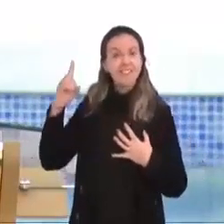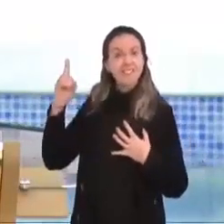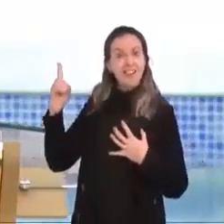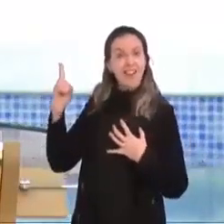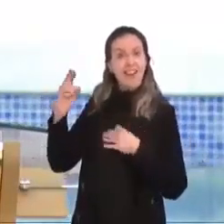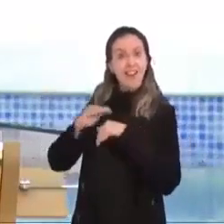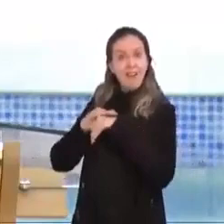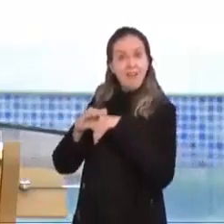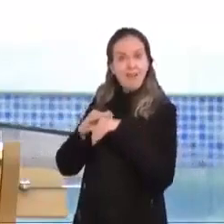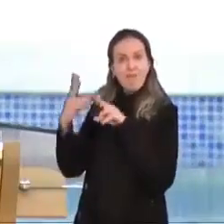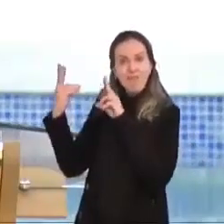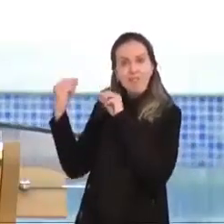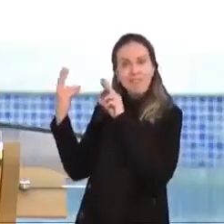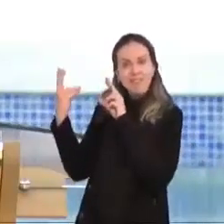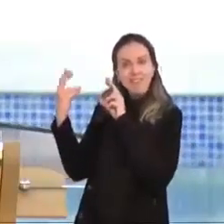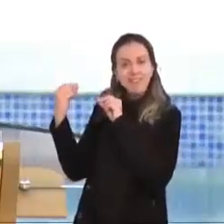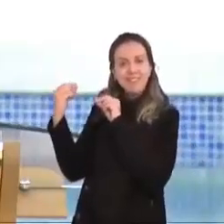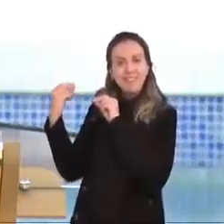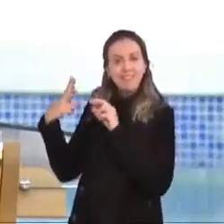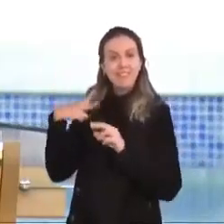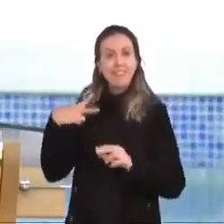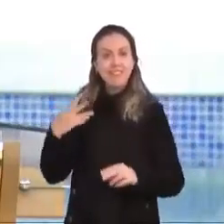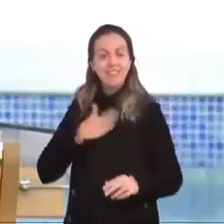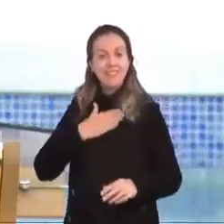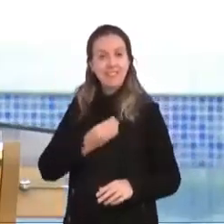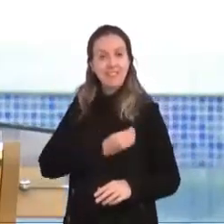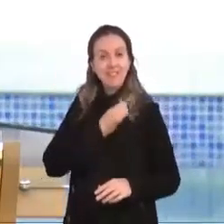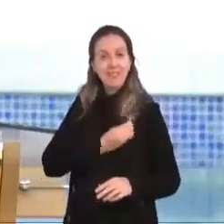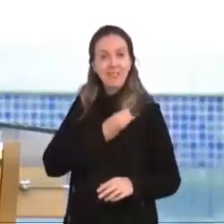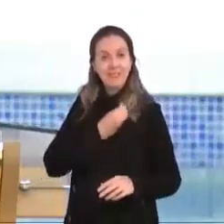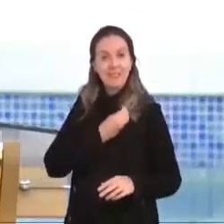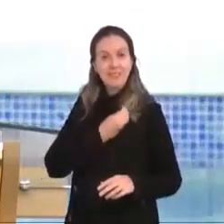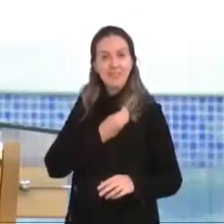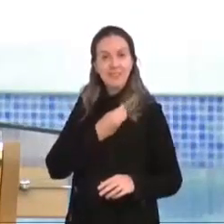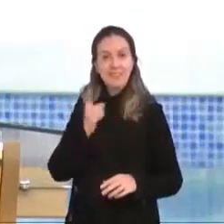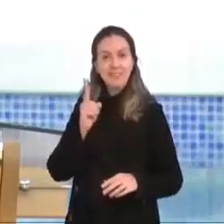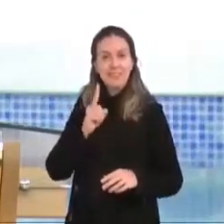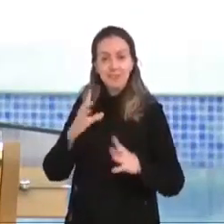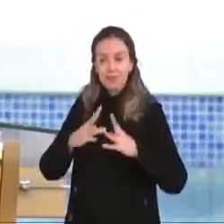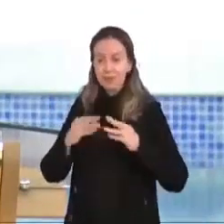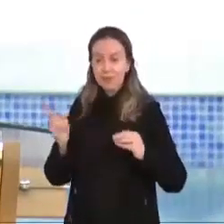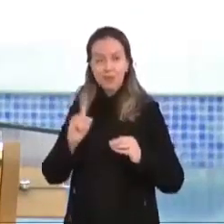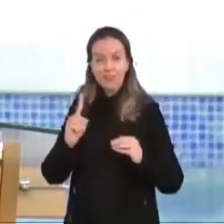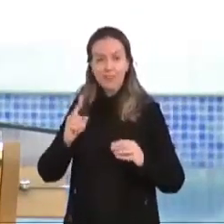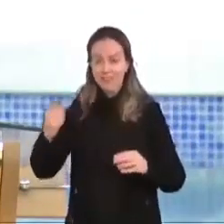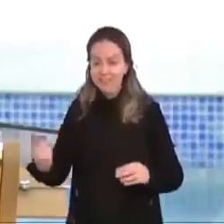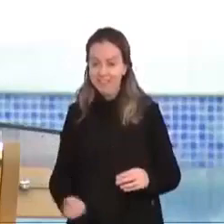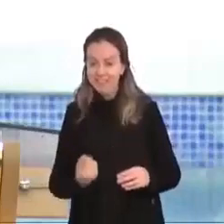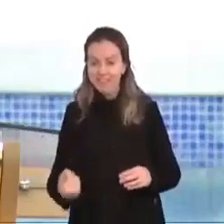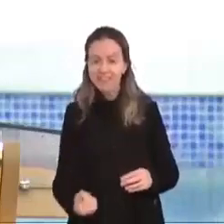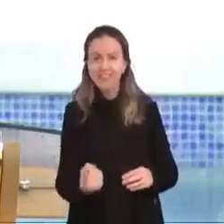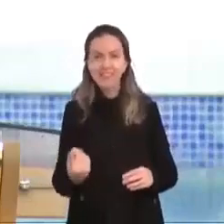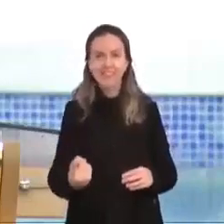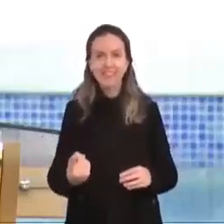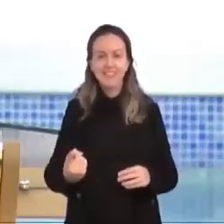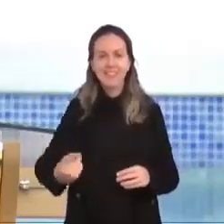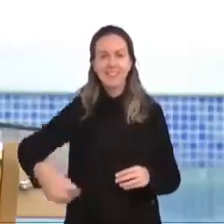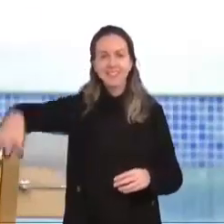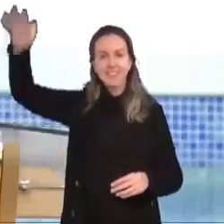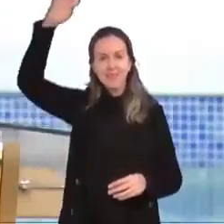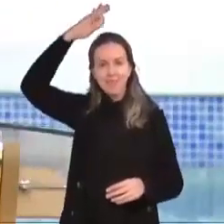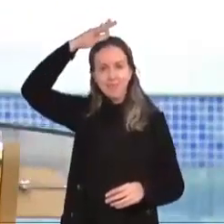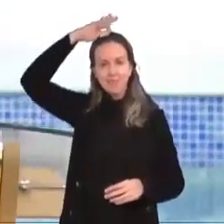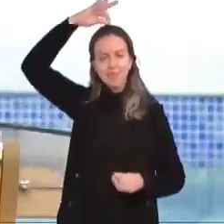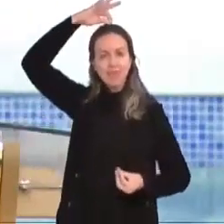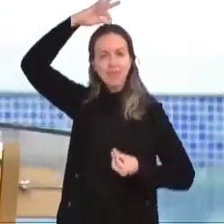eternas, que o tempo não apaga. Sabe por quê? Coisas eternas e espirituais só se